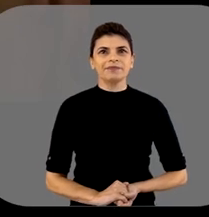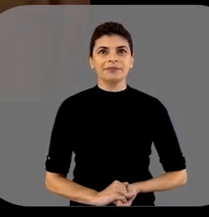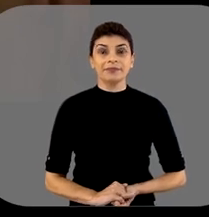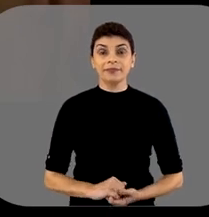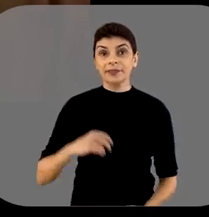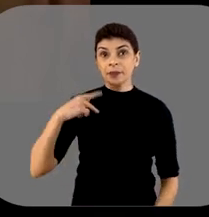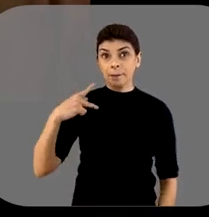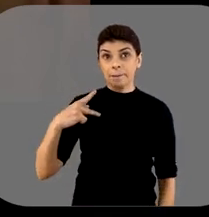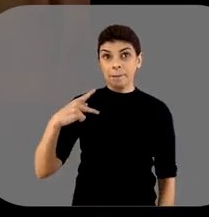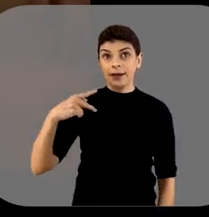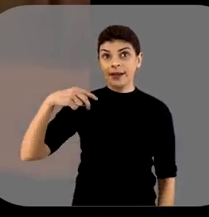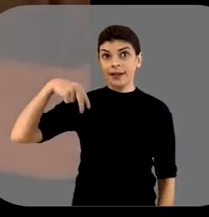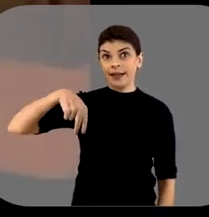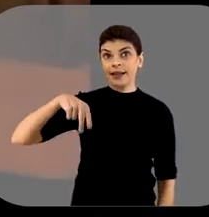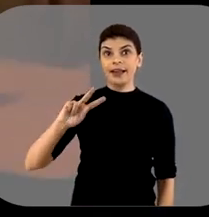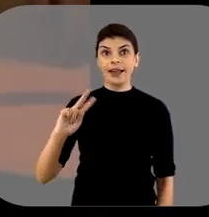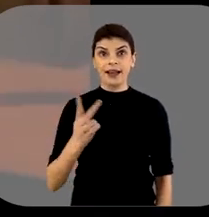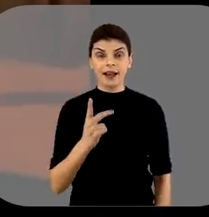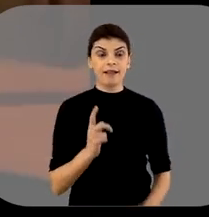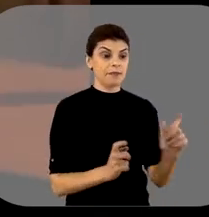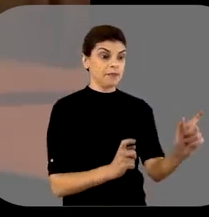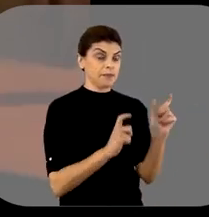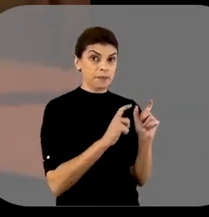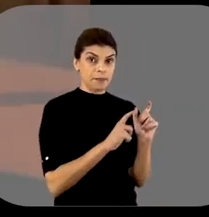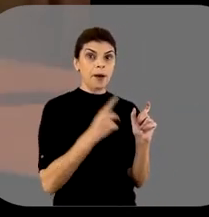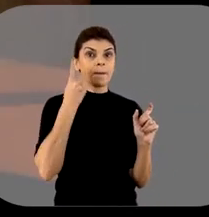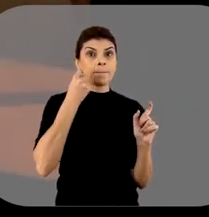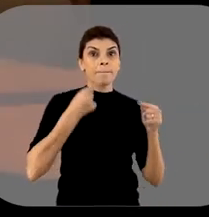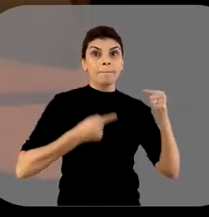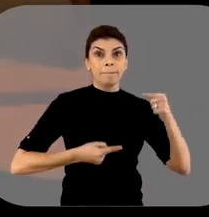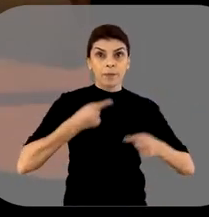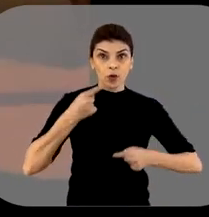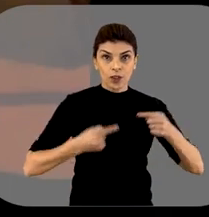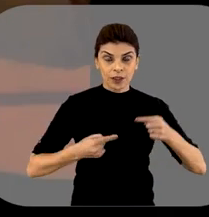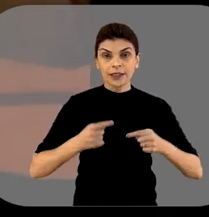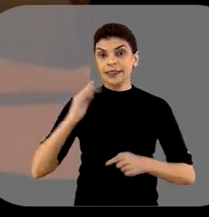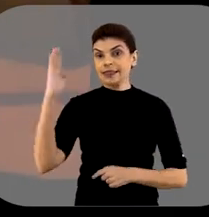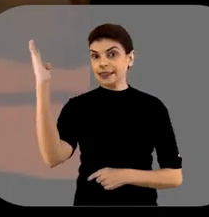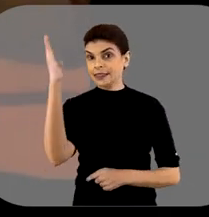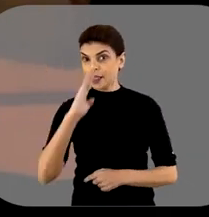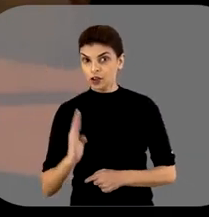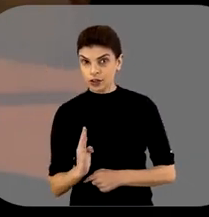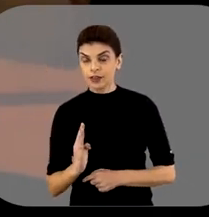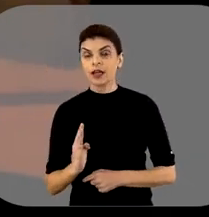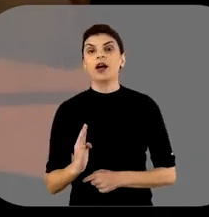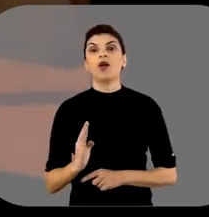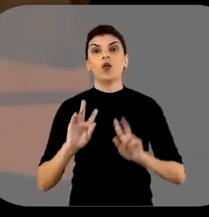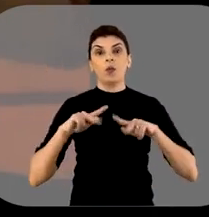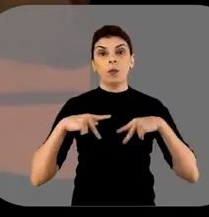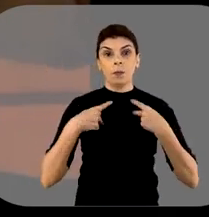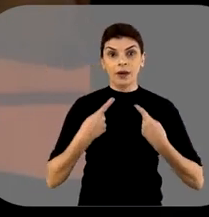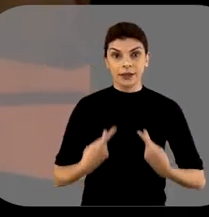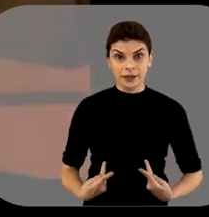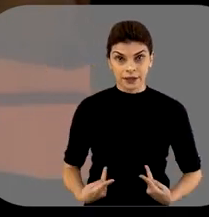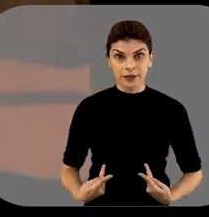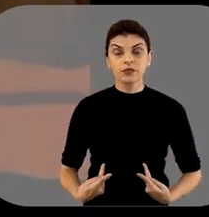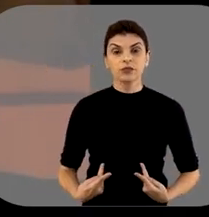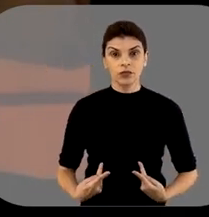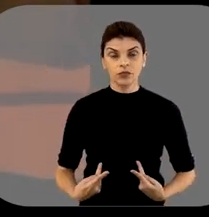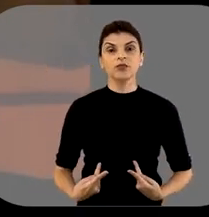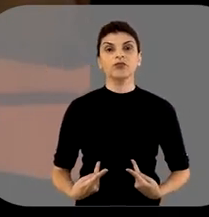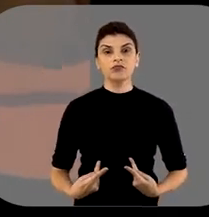Bom, a PNH é a sigla de uma política, né? Política Nacional de Humanização.